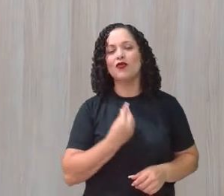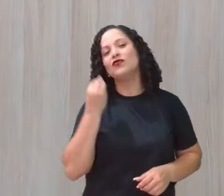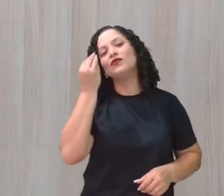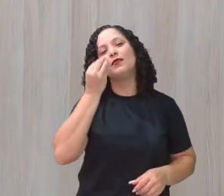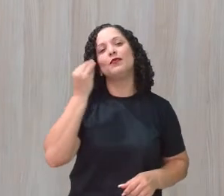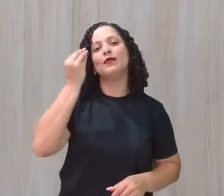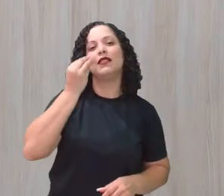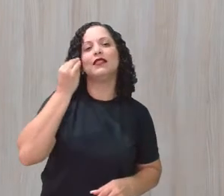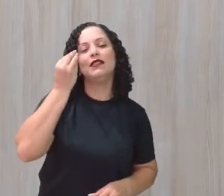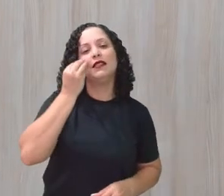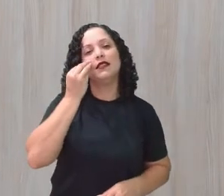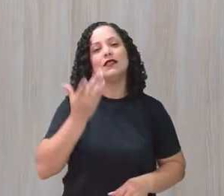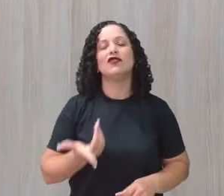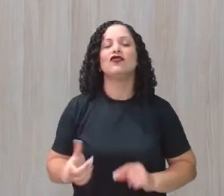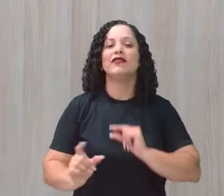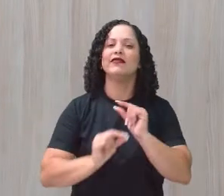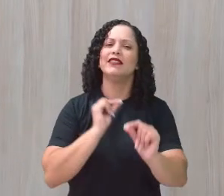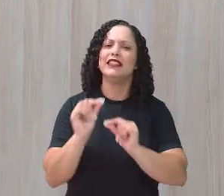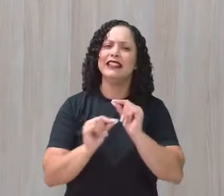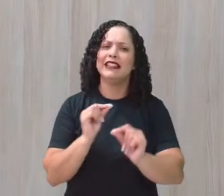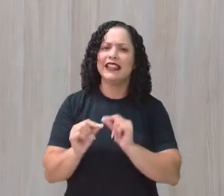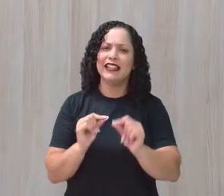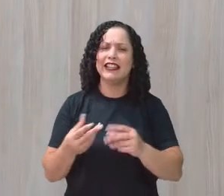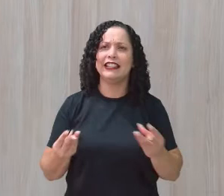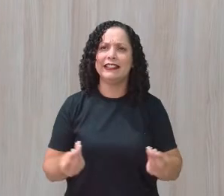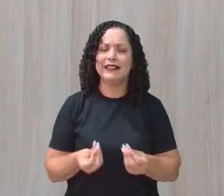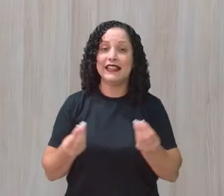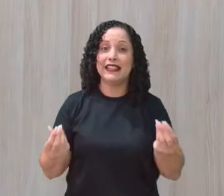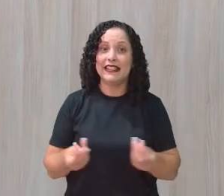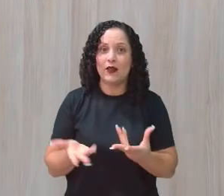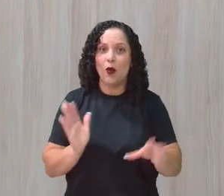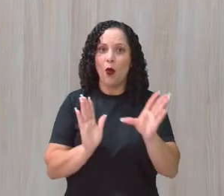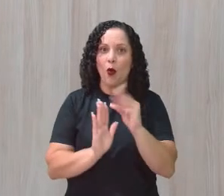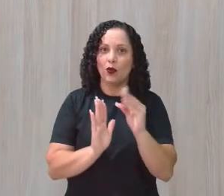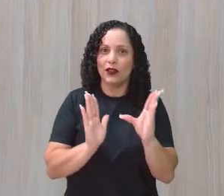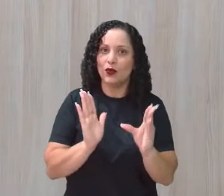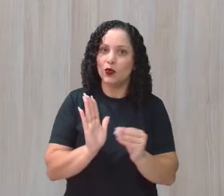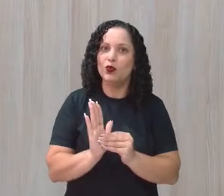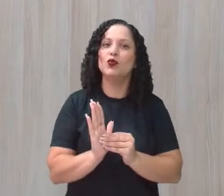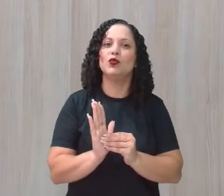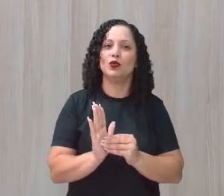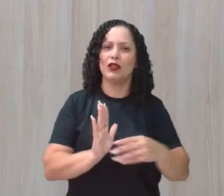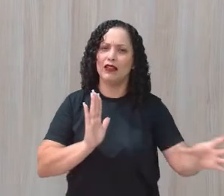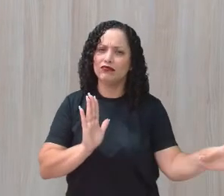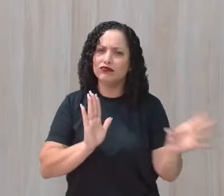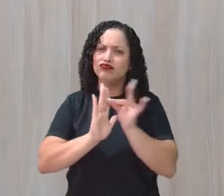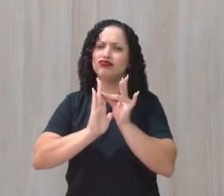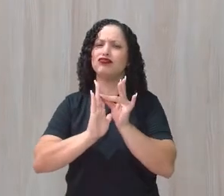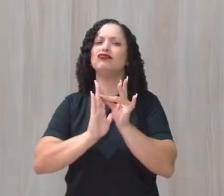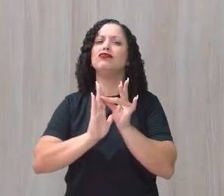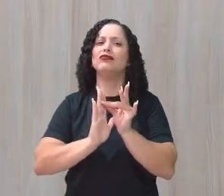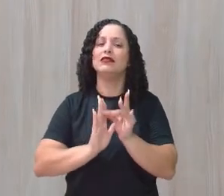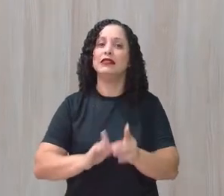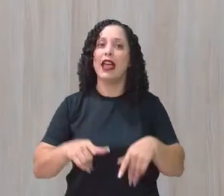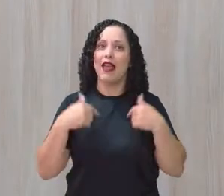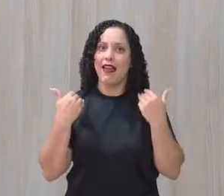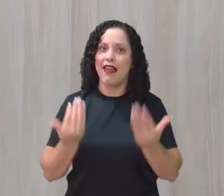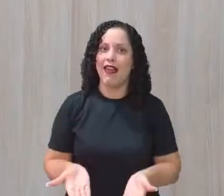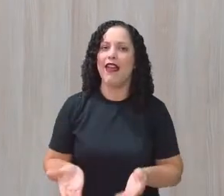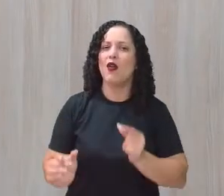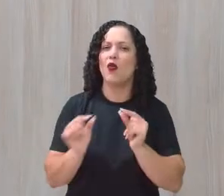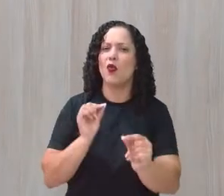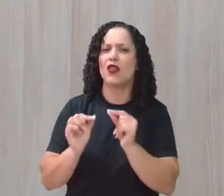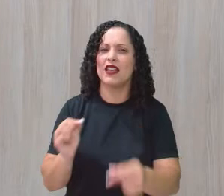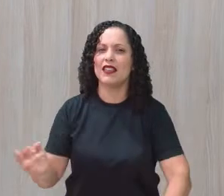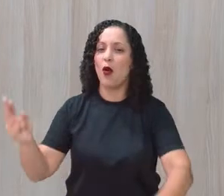de reposição, não é? De fixação de conteúdo. É um reforço, essa palavra é muito